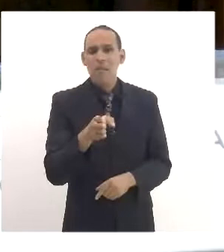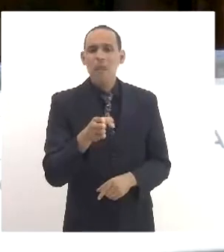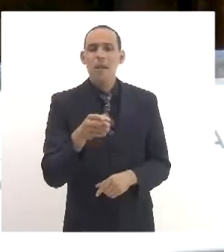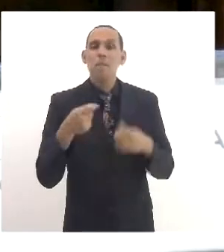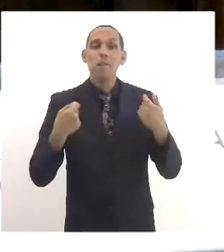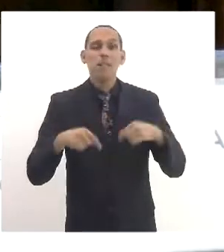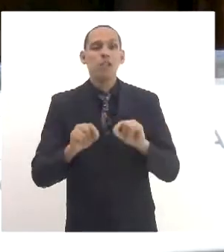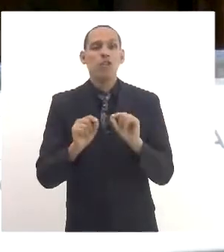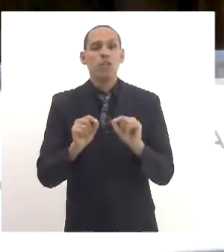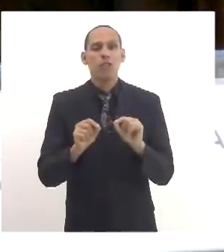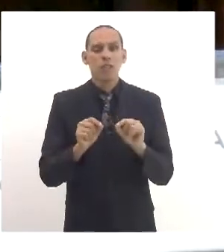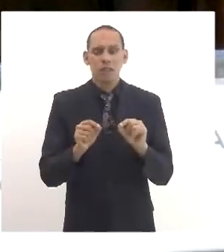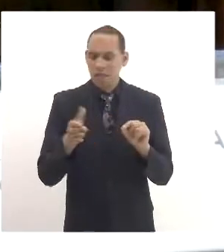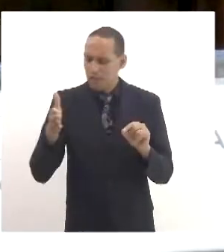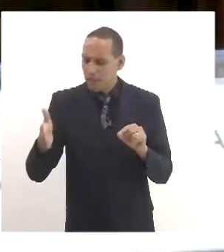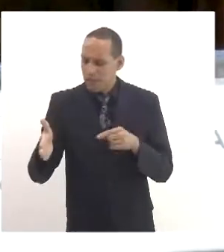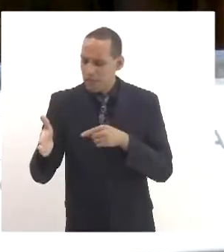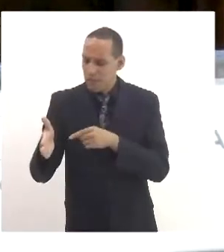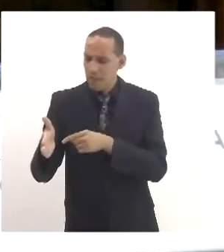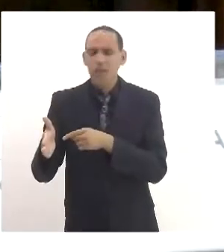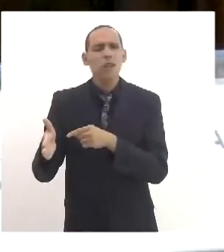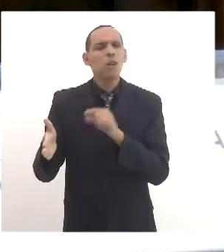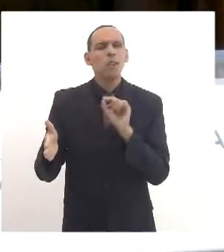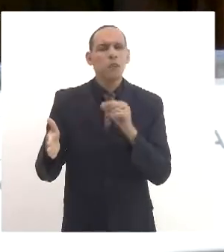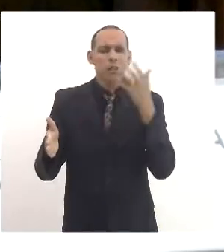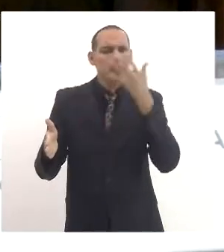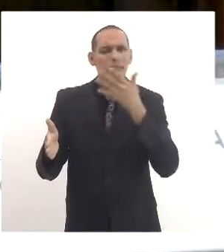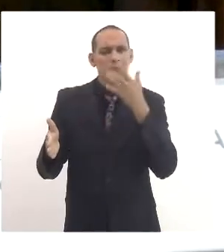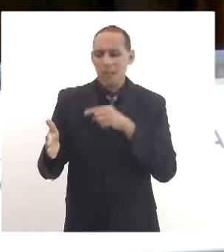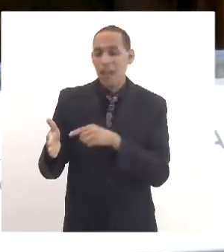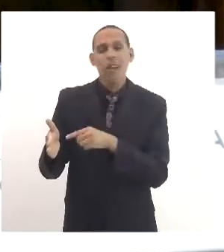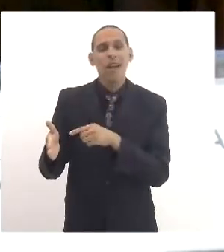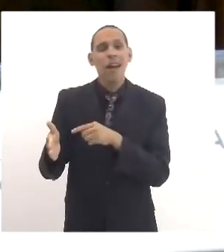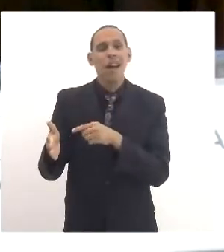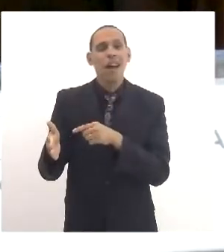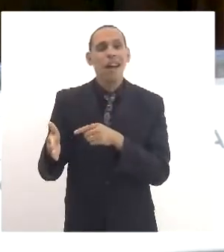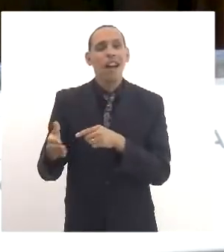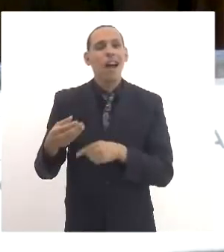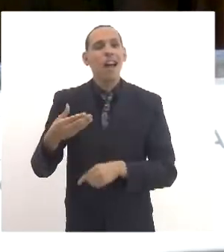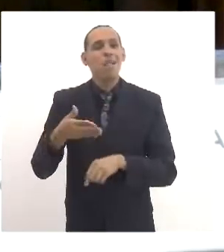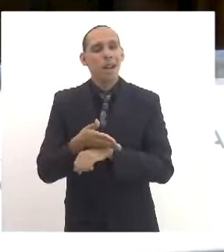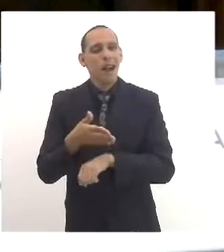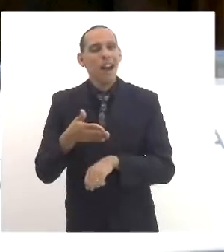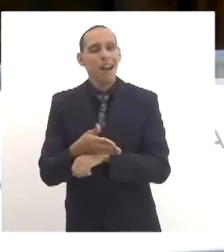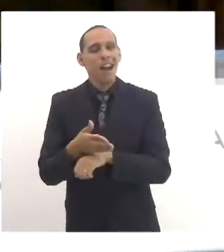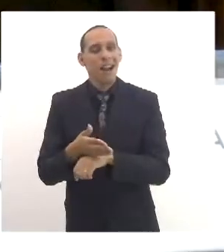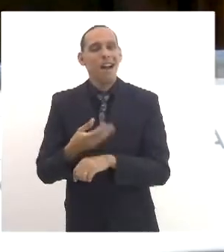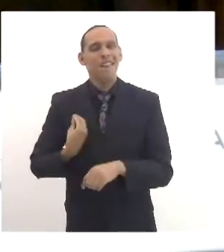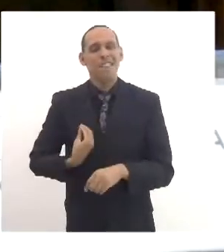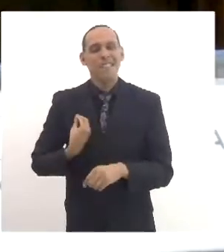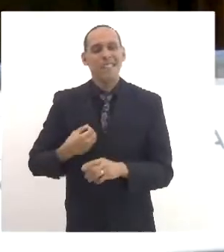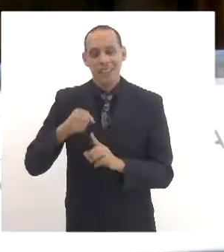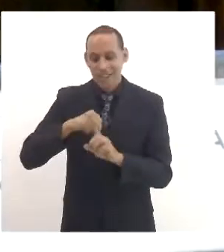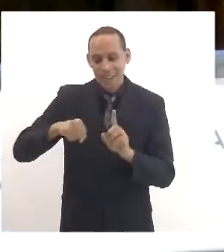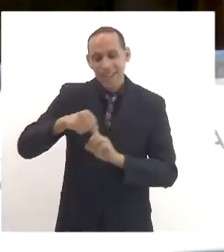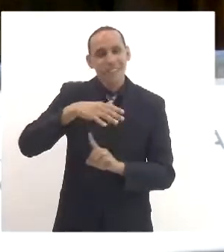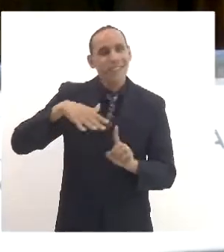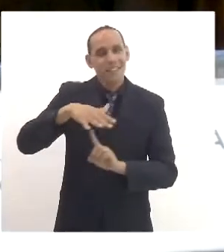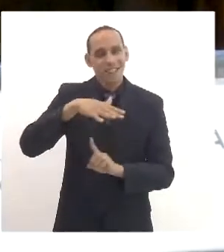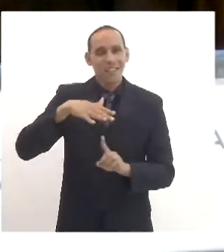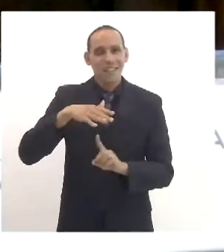com uma margem nem sempre vista, que é a participação ativa da sociedade, em particular